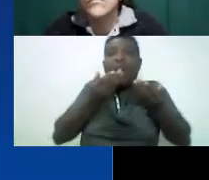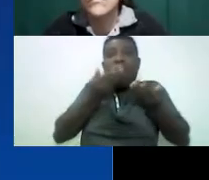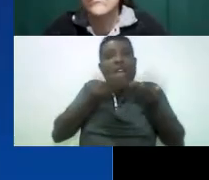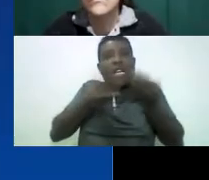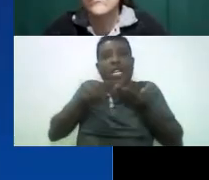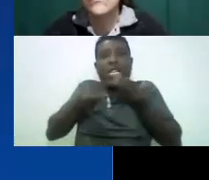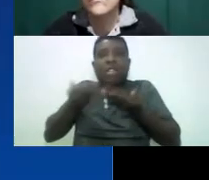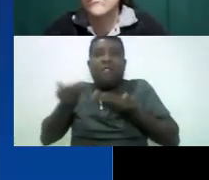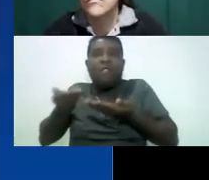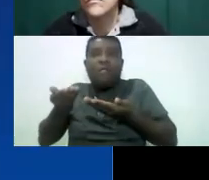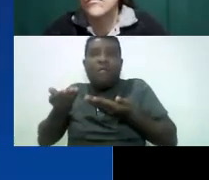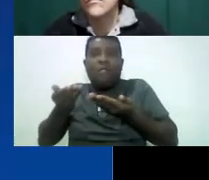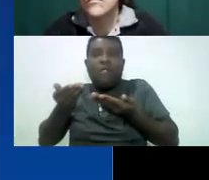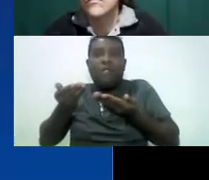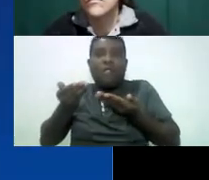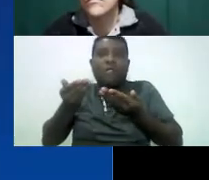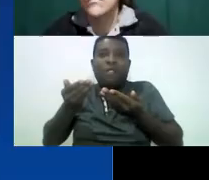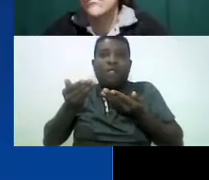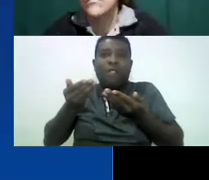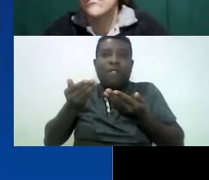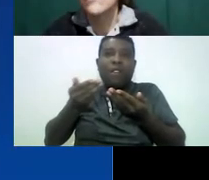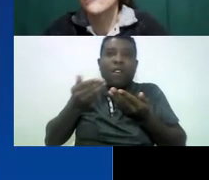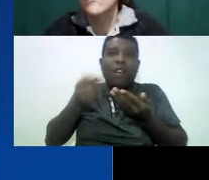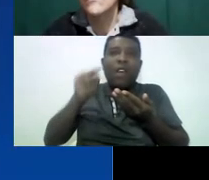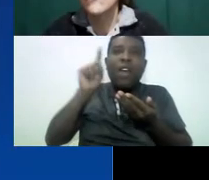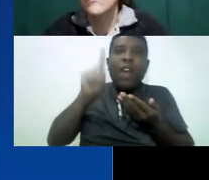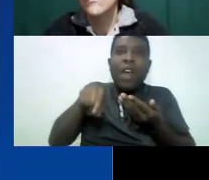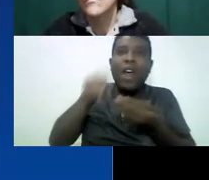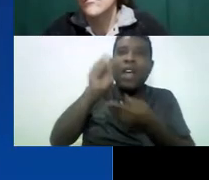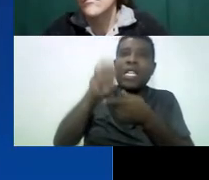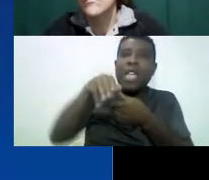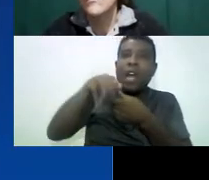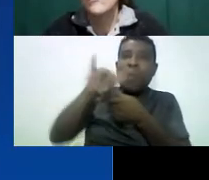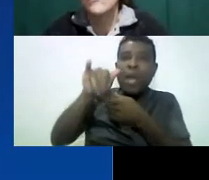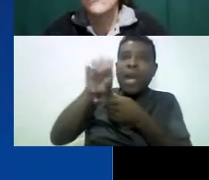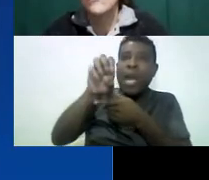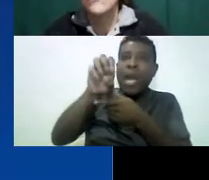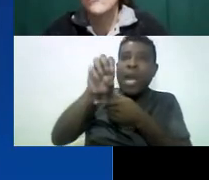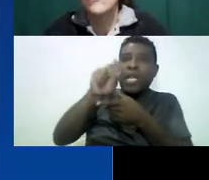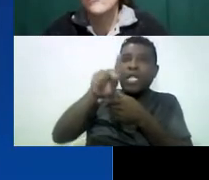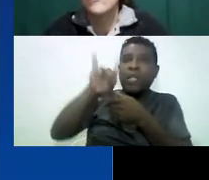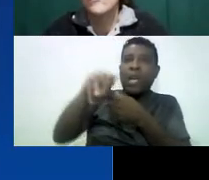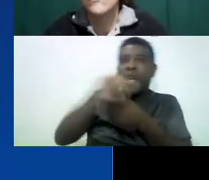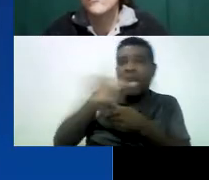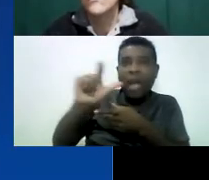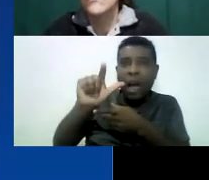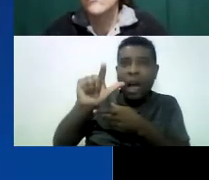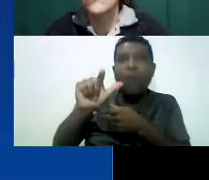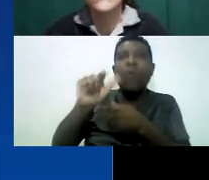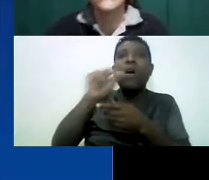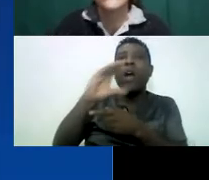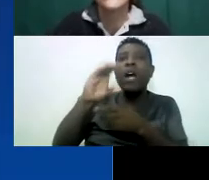e o semiespinhal cervical. É diferente do semiespinhal da cabeça. Eles não têm inserção na cabeça, eles têm inserção